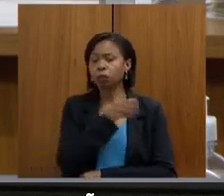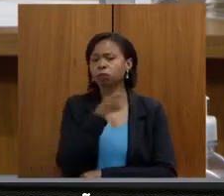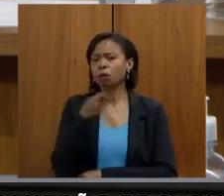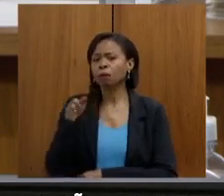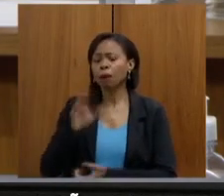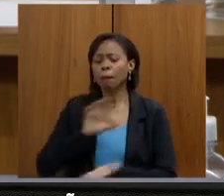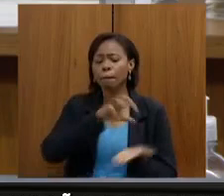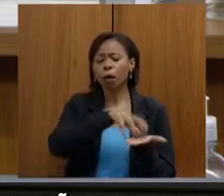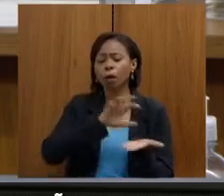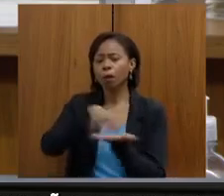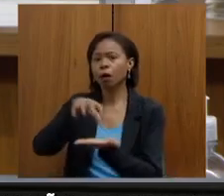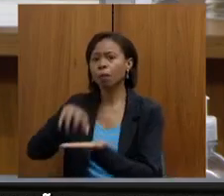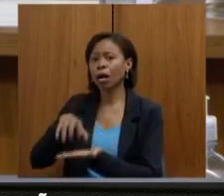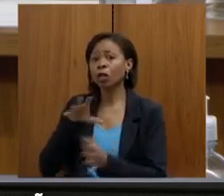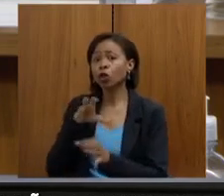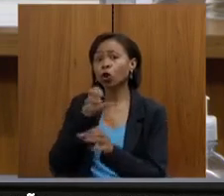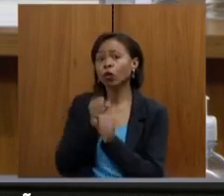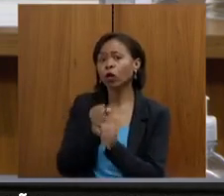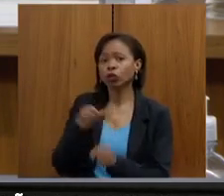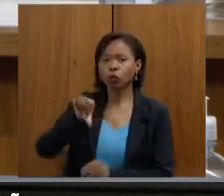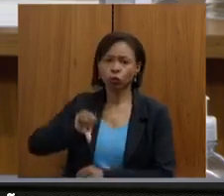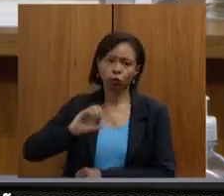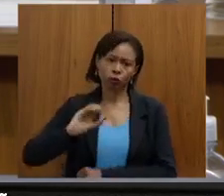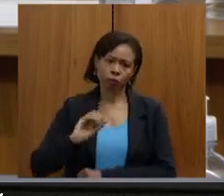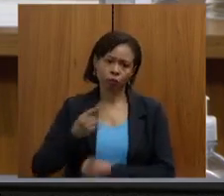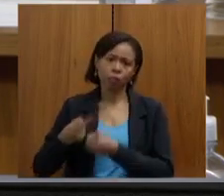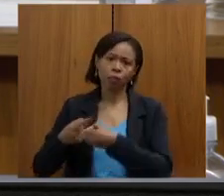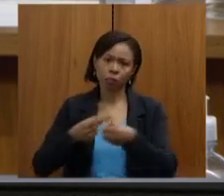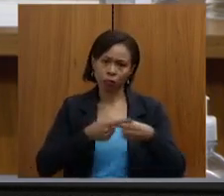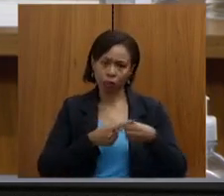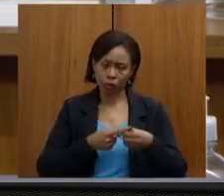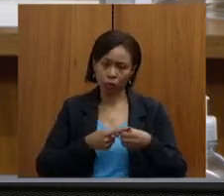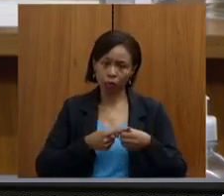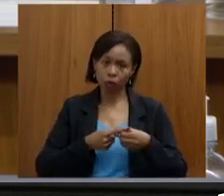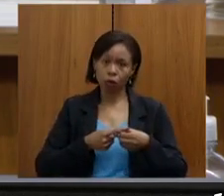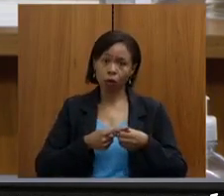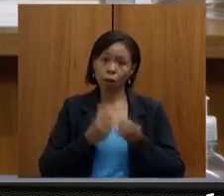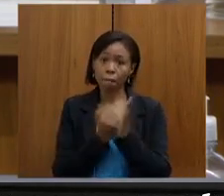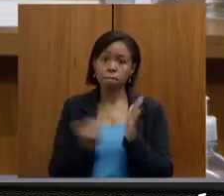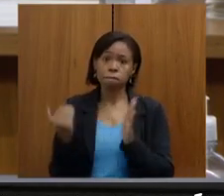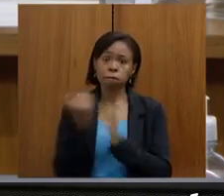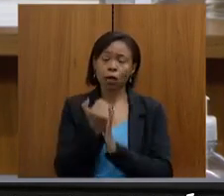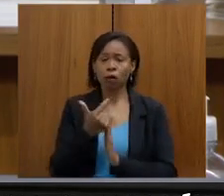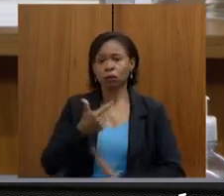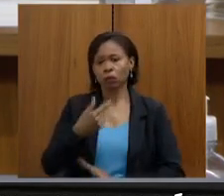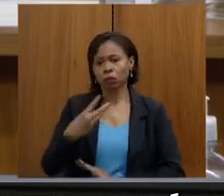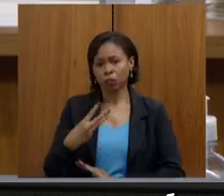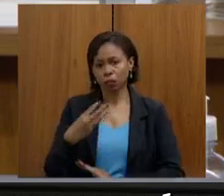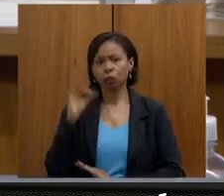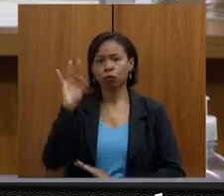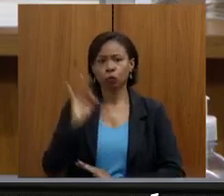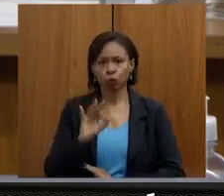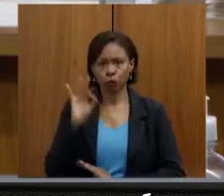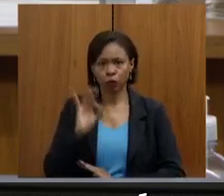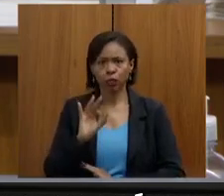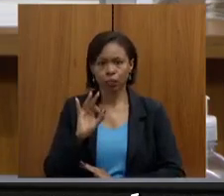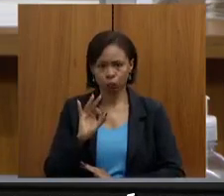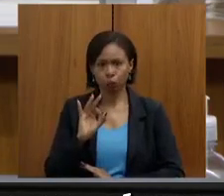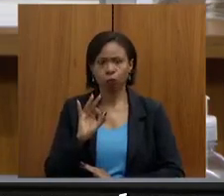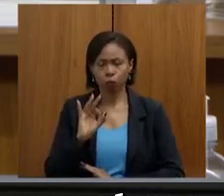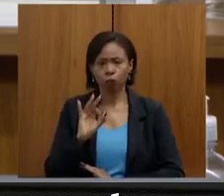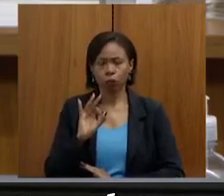90 municípios isso é um crescimento de 23 por cento em